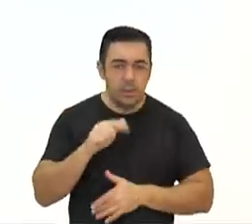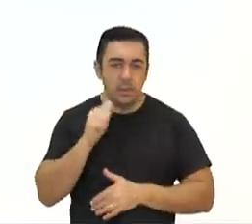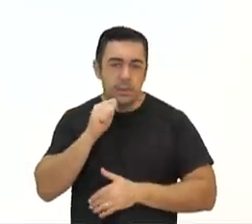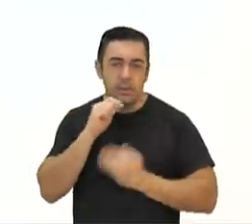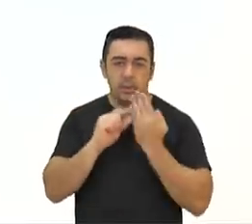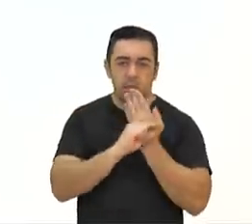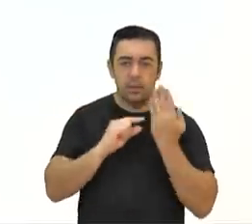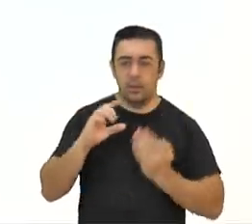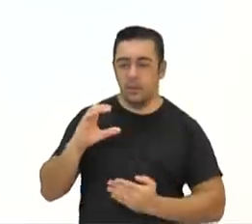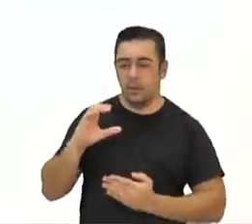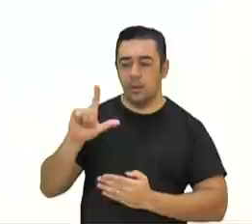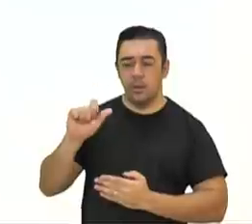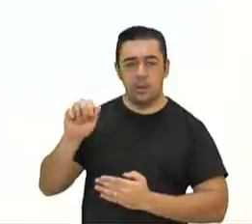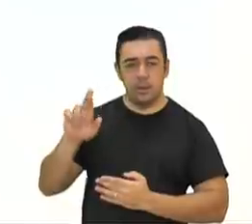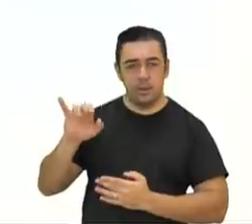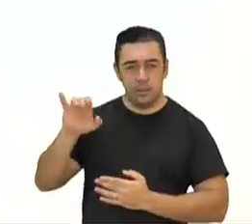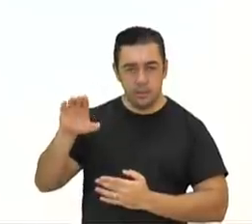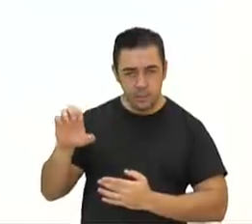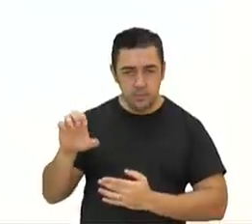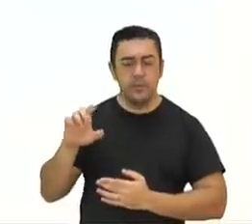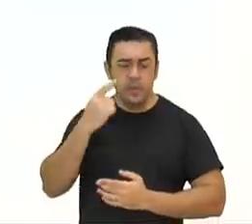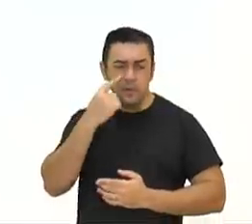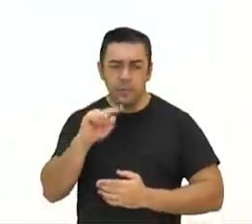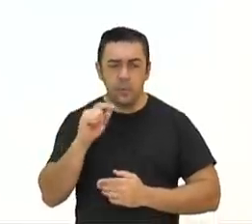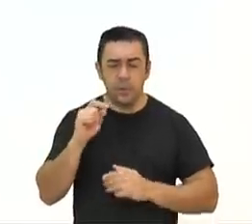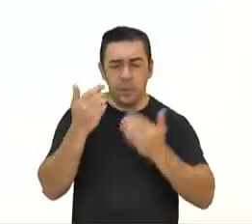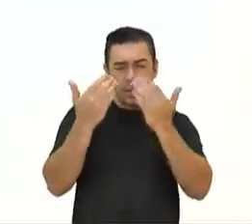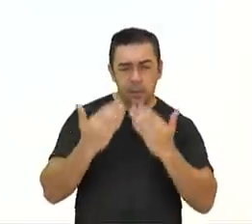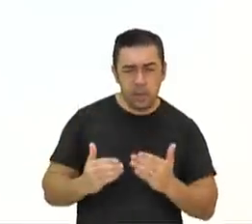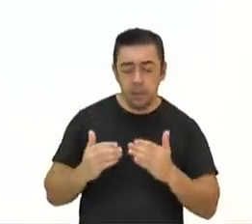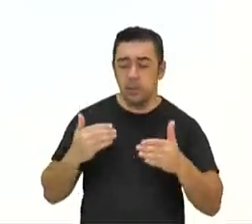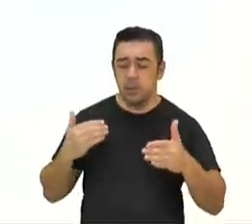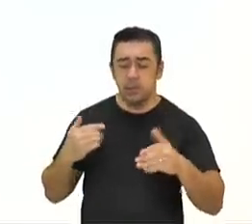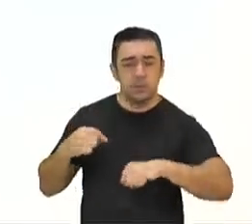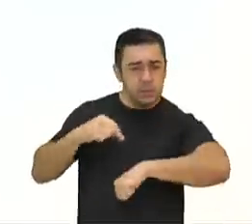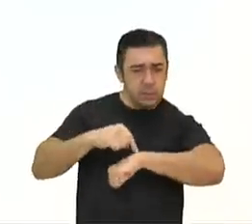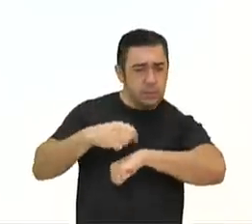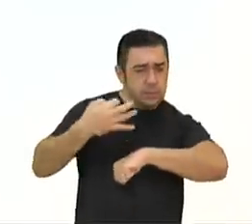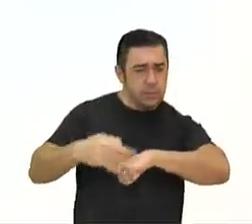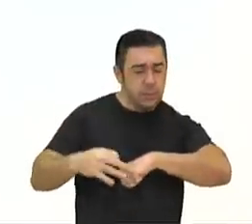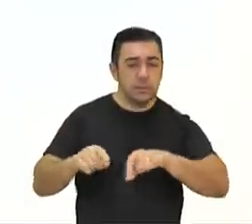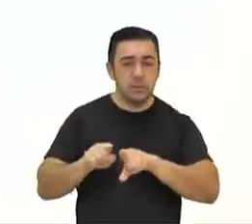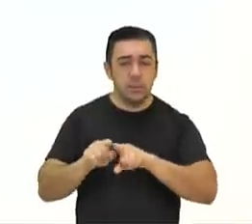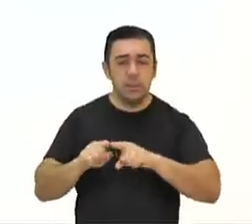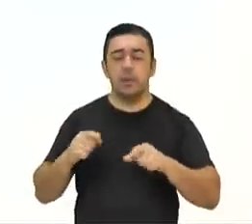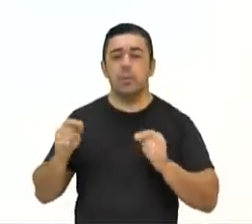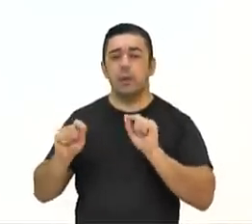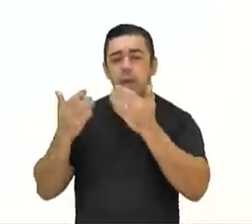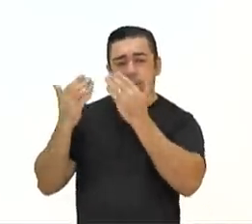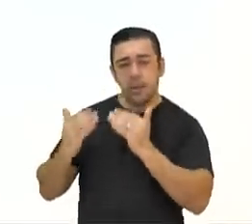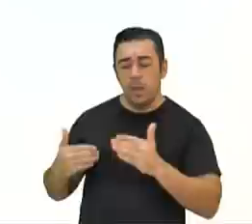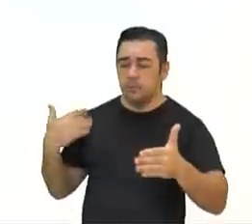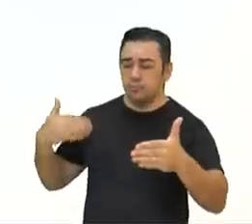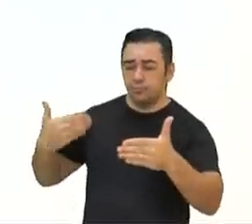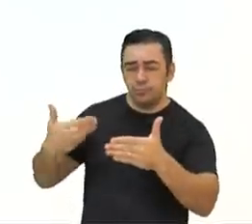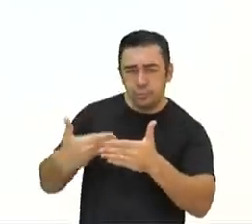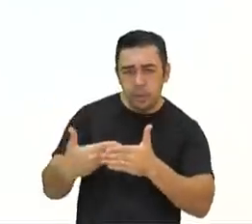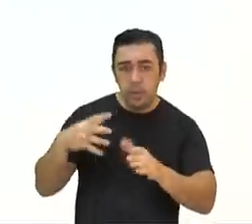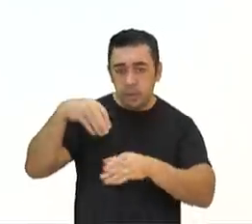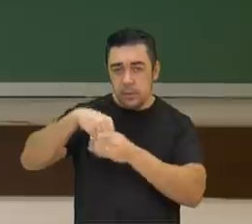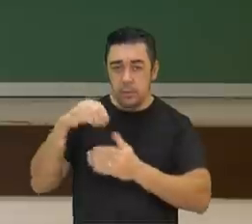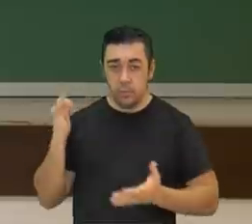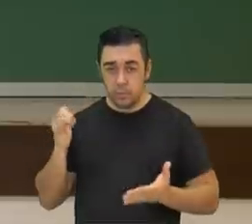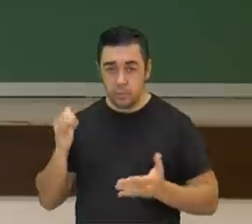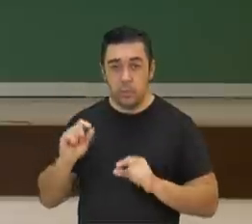Aprendemos a fazer uma análise do tempo cronológico e do tempo psicológico nas narrativas, né? Então, a gente viu que o tempo cronológico é aquilo